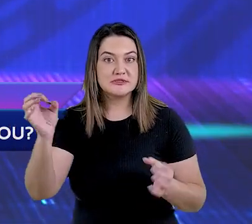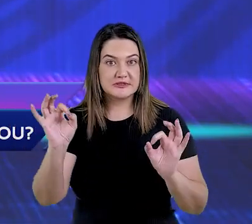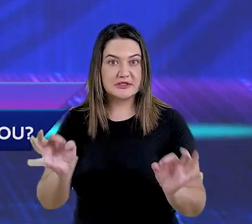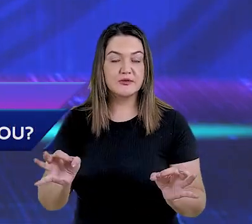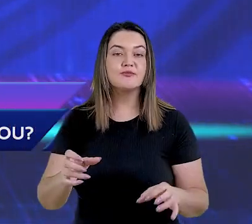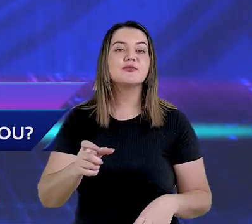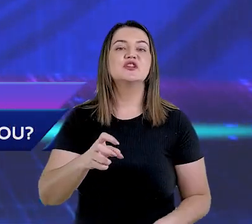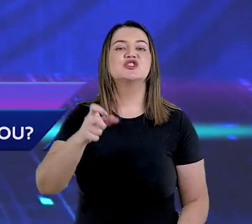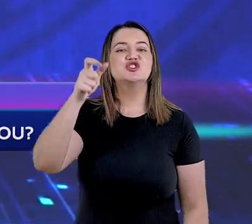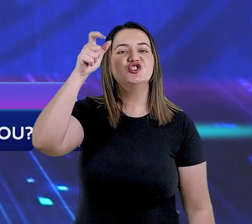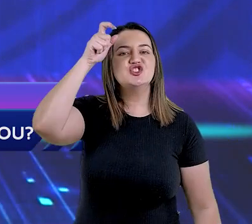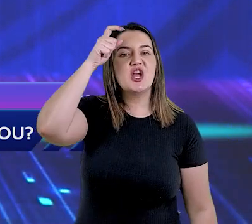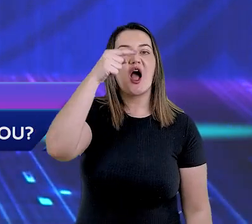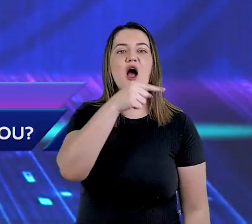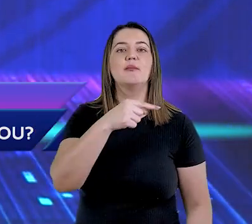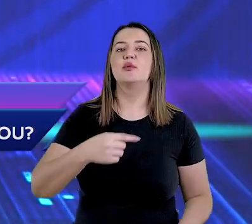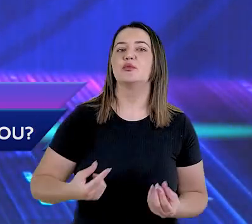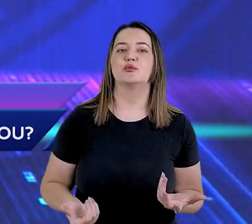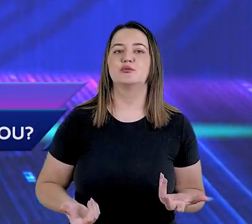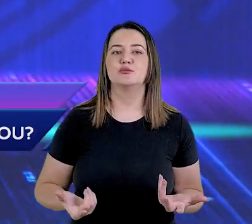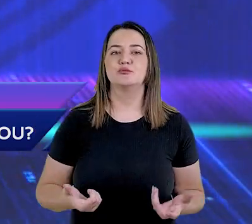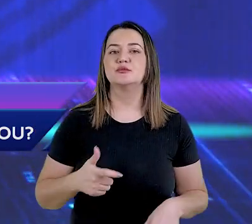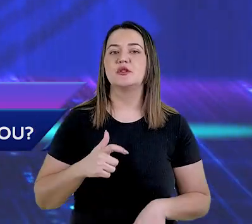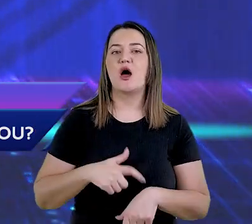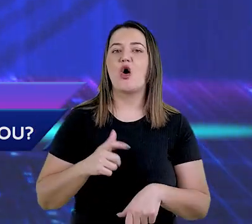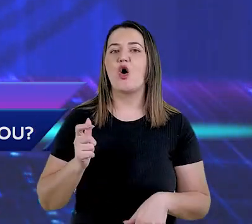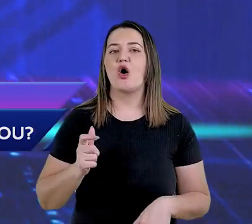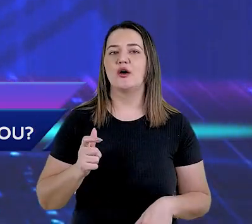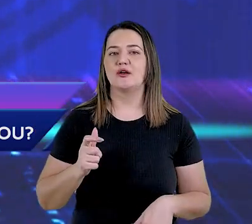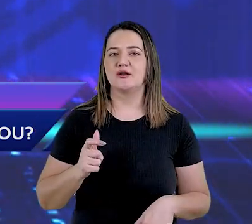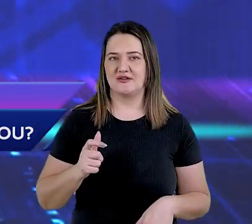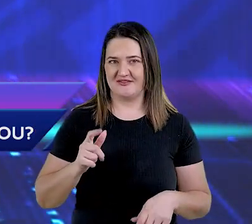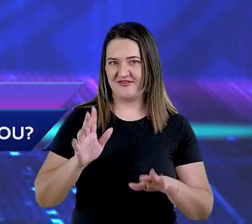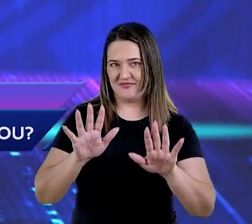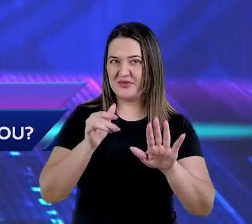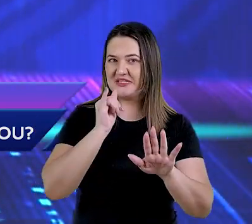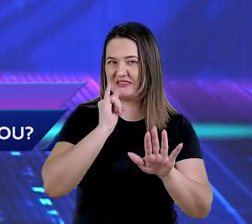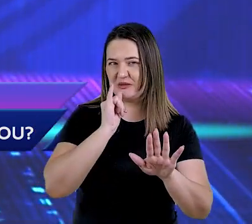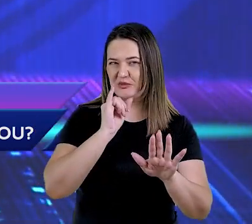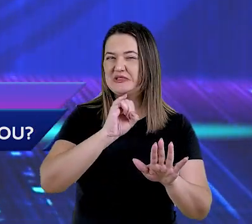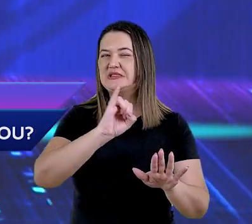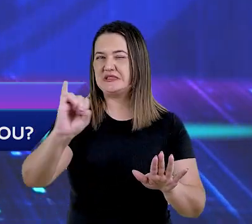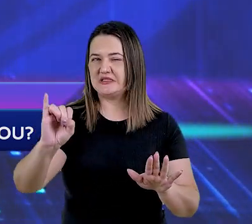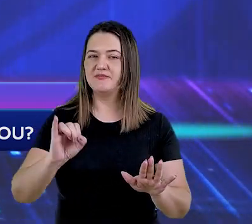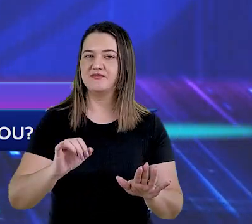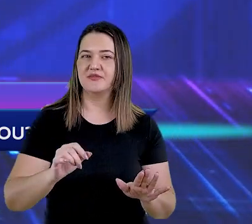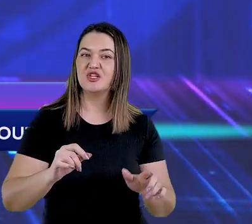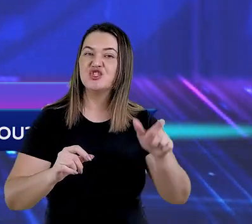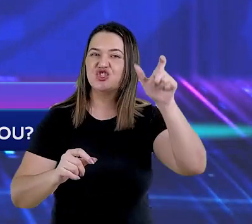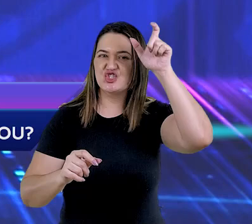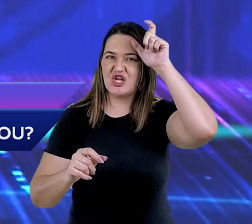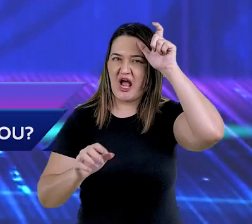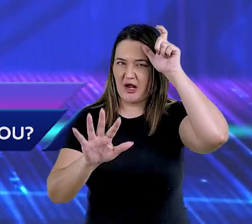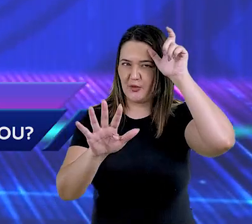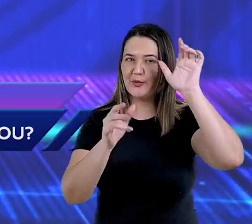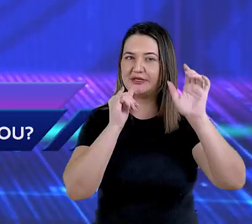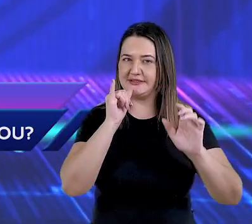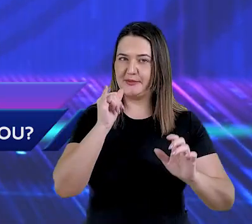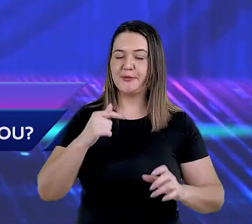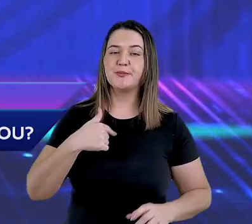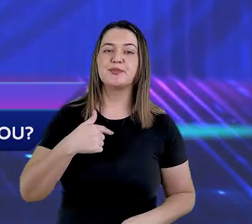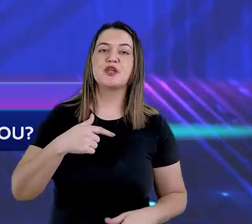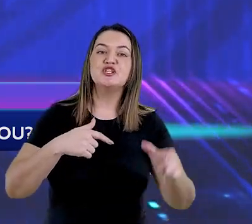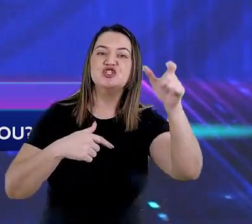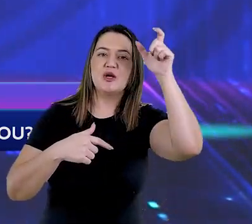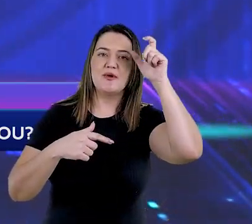diabo, nesse instante, ele não conta, de fato, quais eram as suas intenções. Imagine